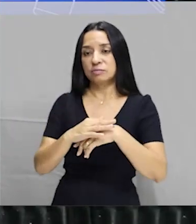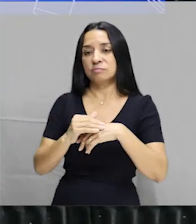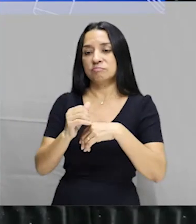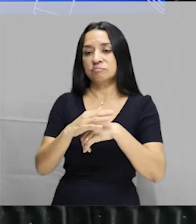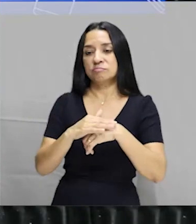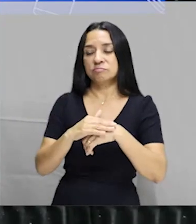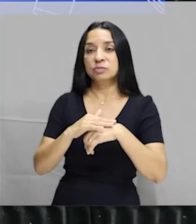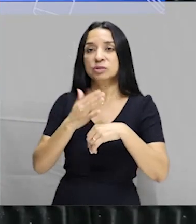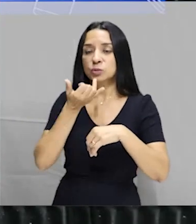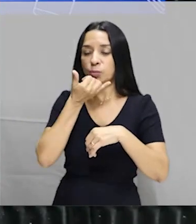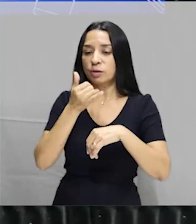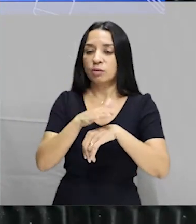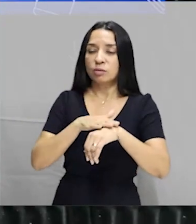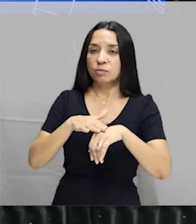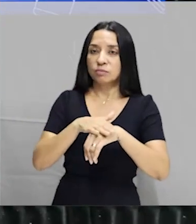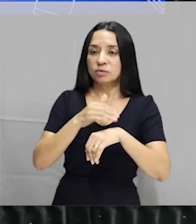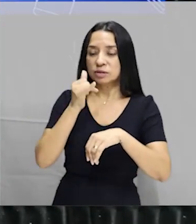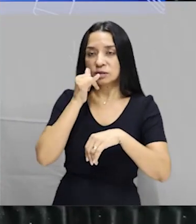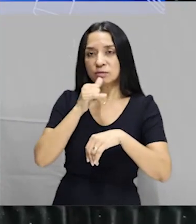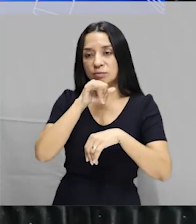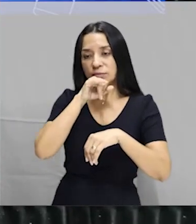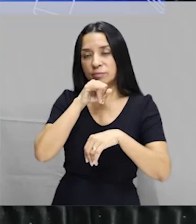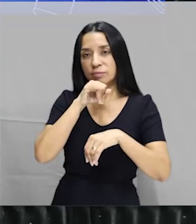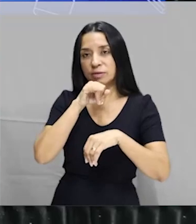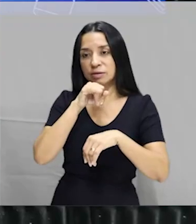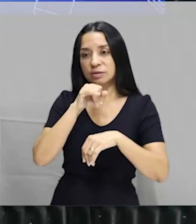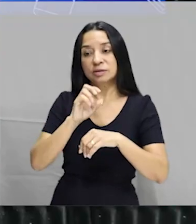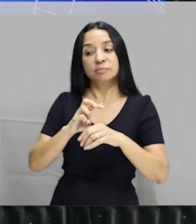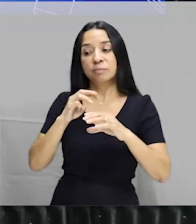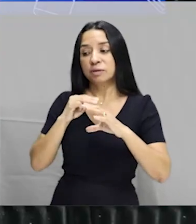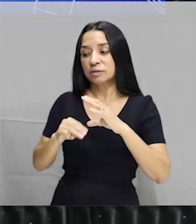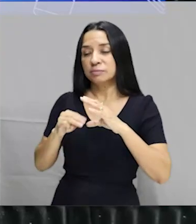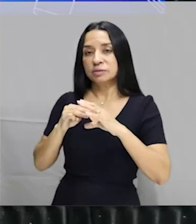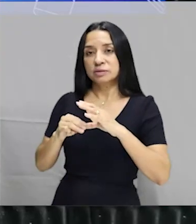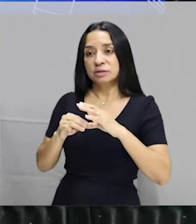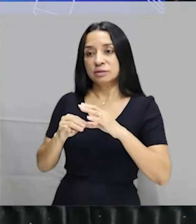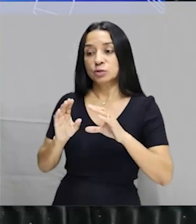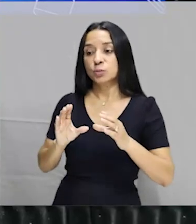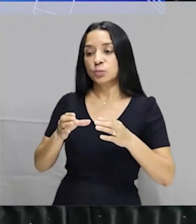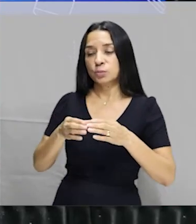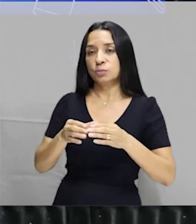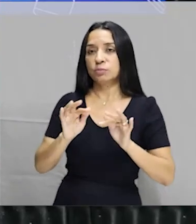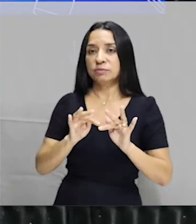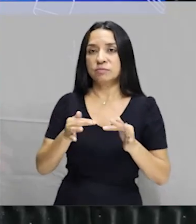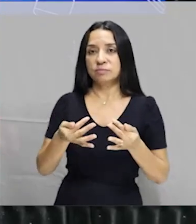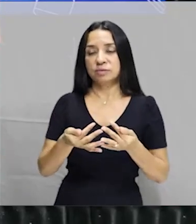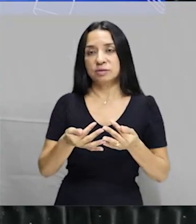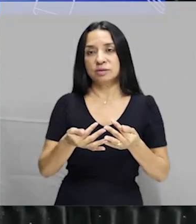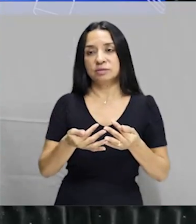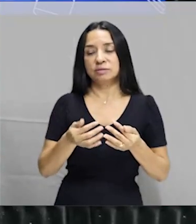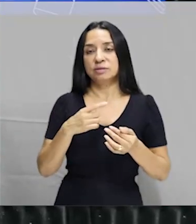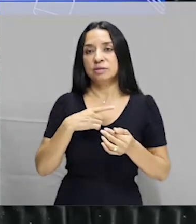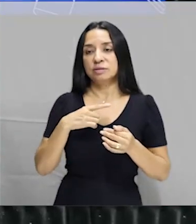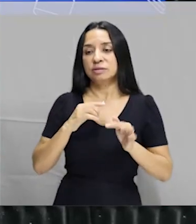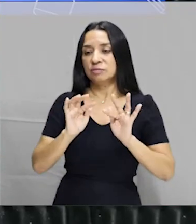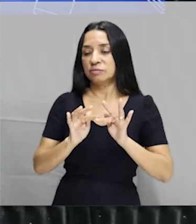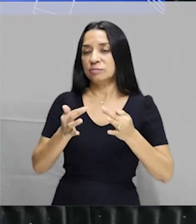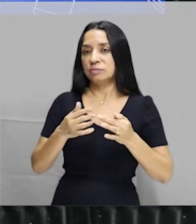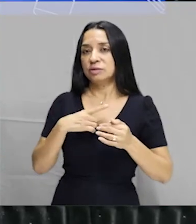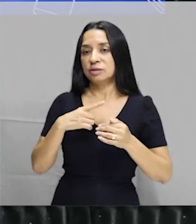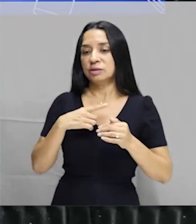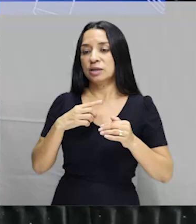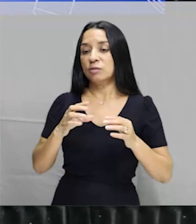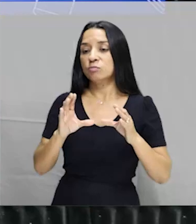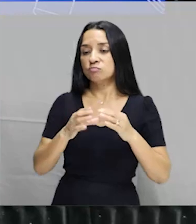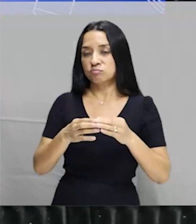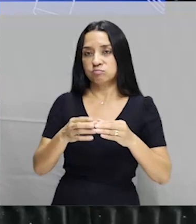cama e vai aonde a sua mãe conversar. Você vai e manda um WhatsApp no grupo da família. Geralmente a família tem um grupo, né? Mãe,